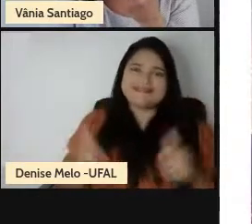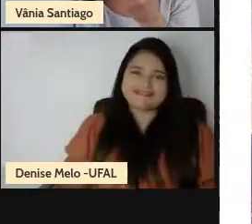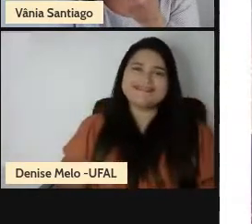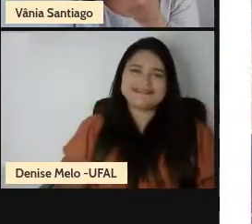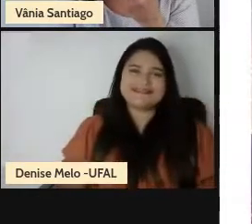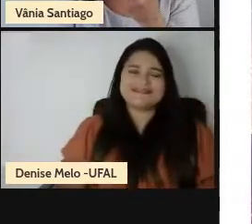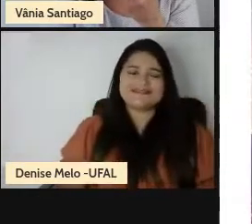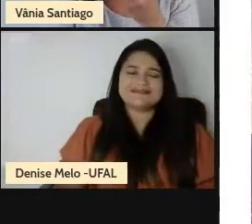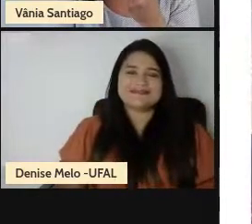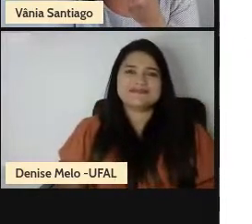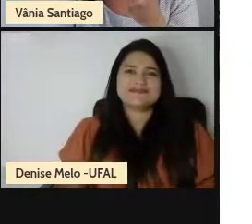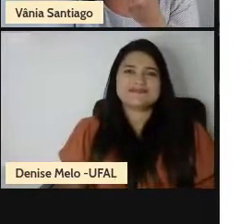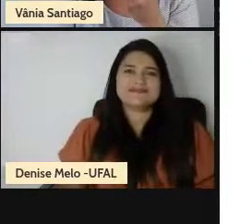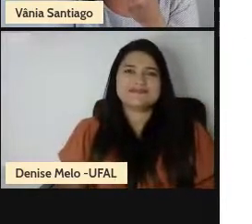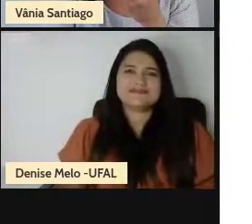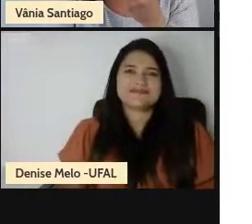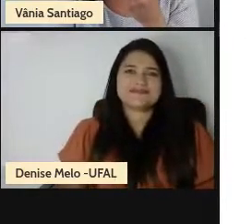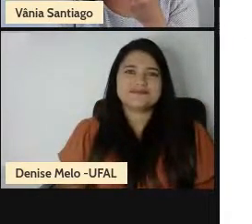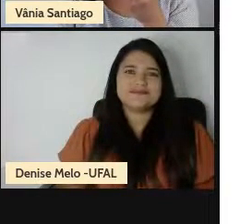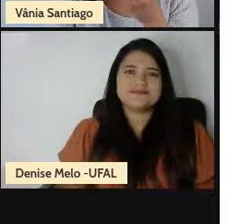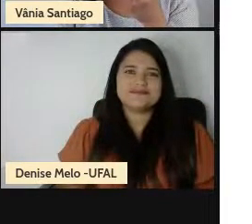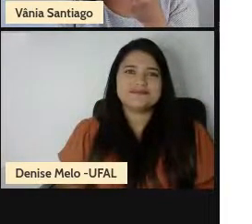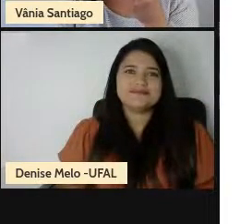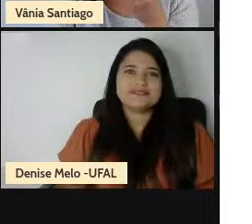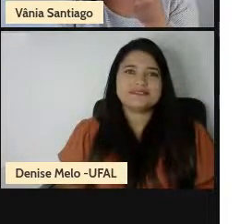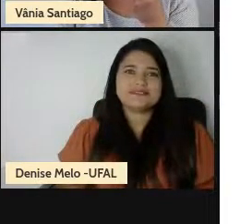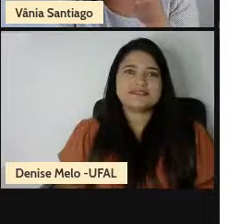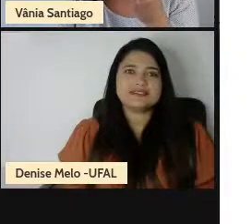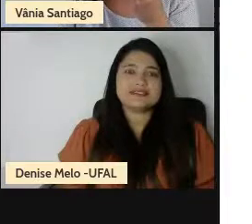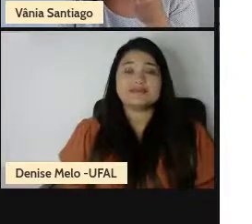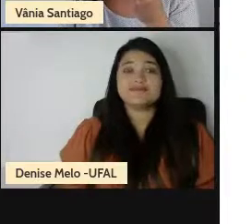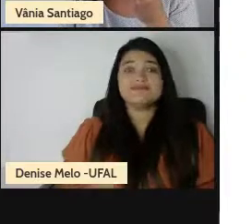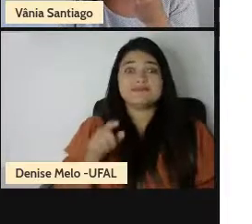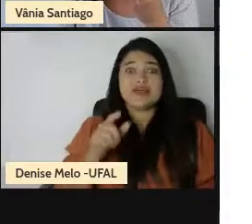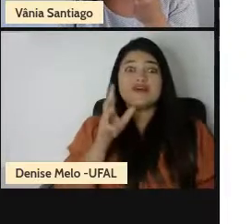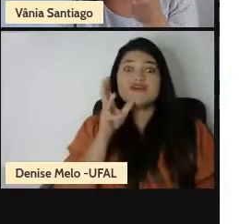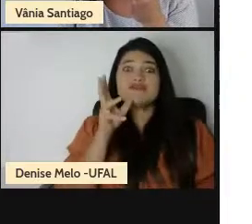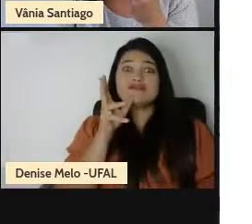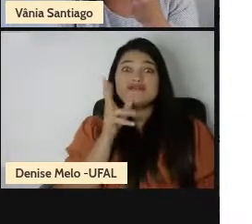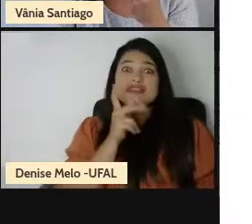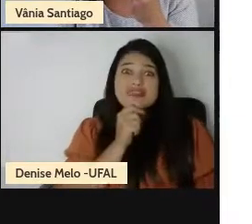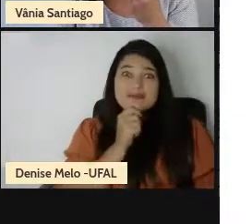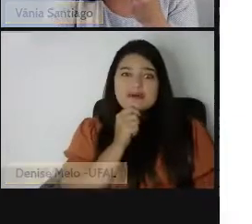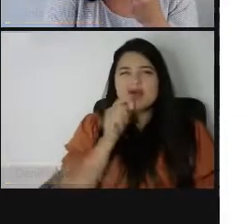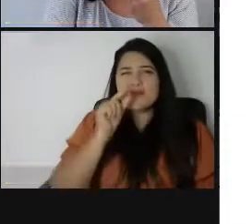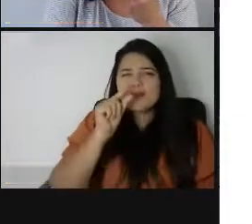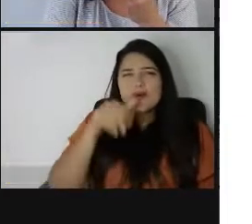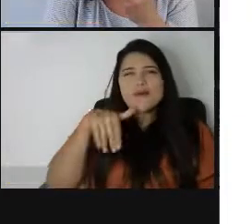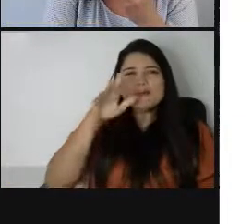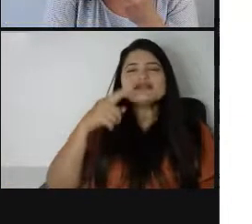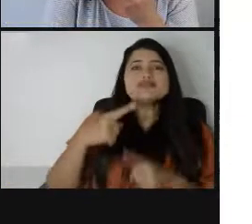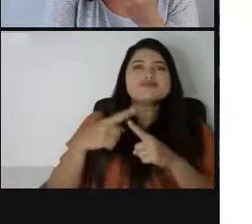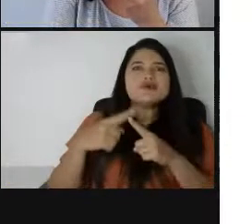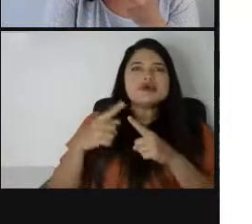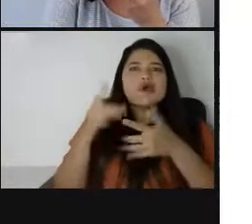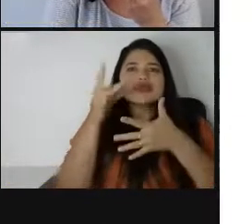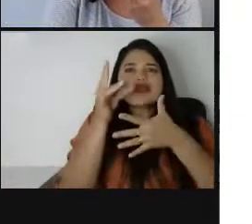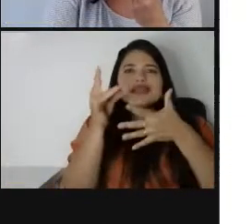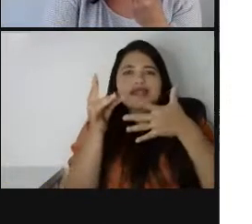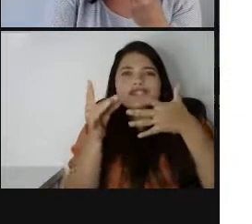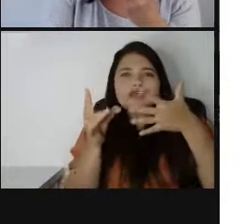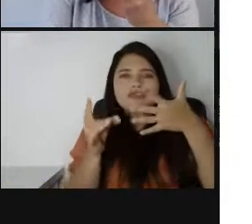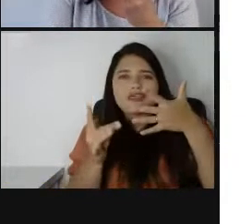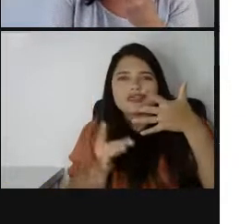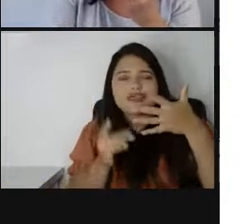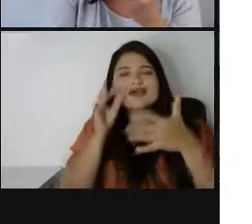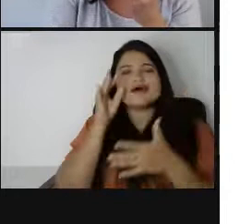por favor. Eu vou demorar um pouquinho mais, porque eu estou descrevendo as imagens para que seja possível que todos